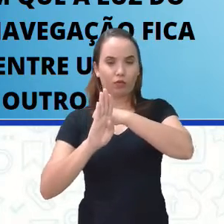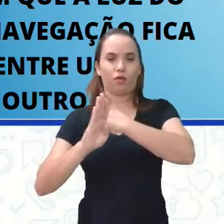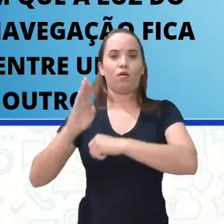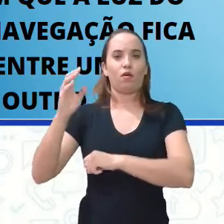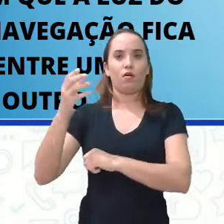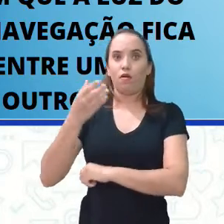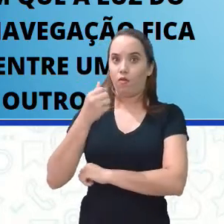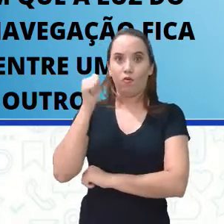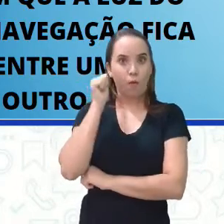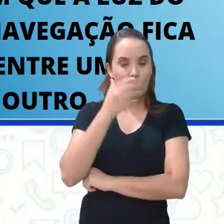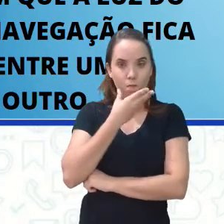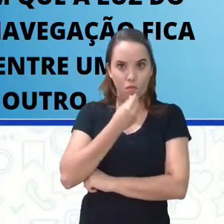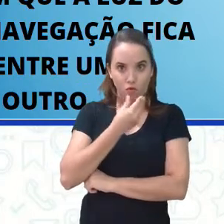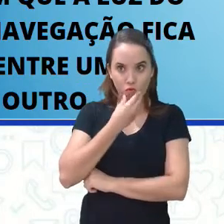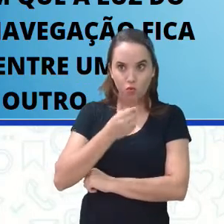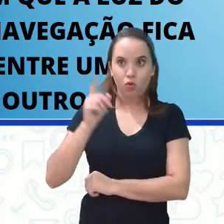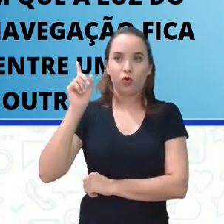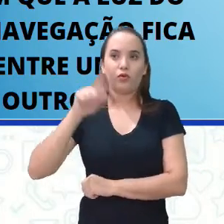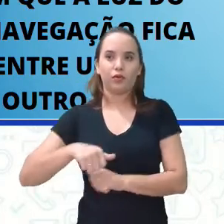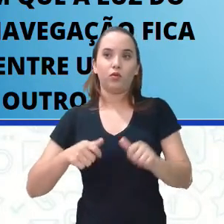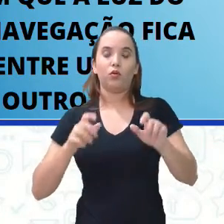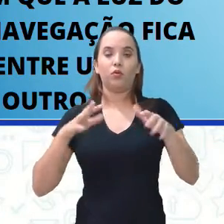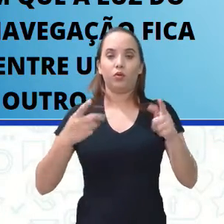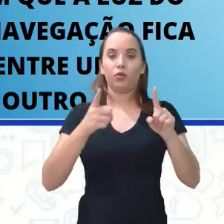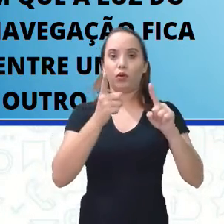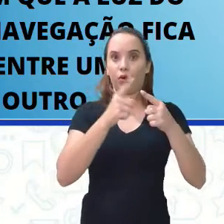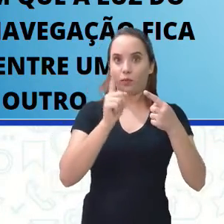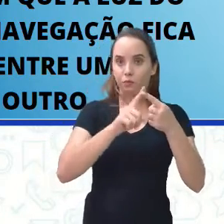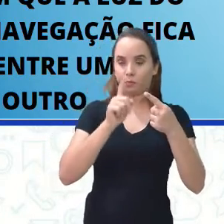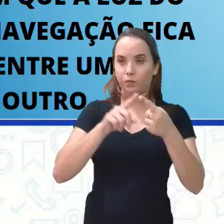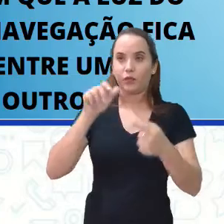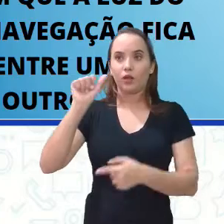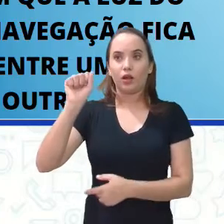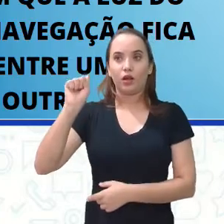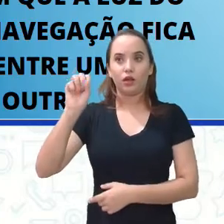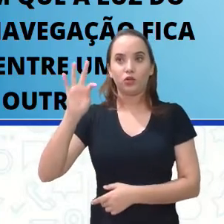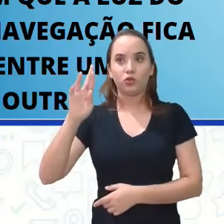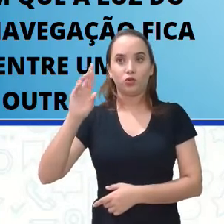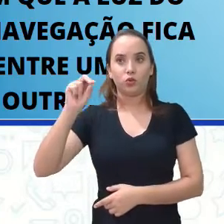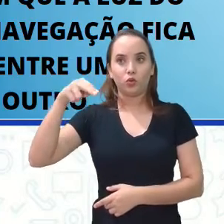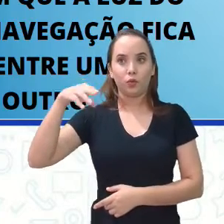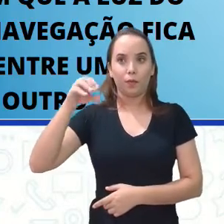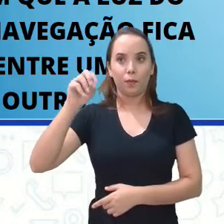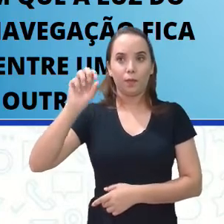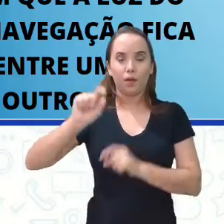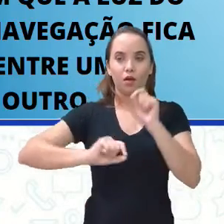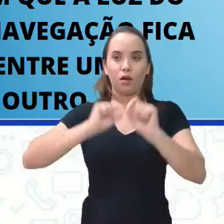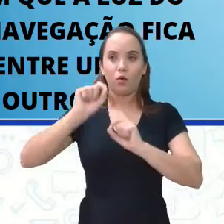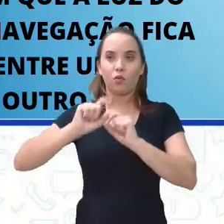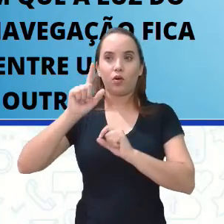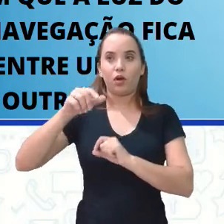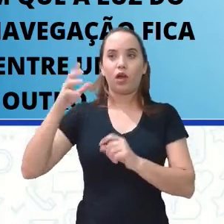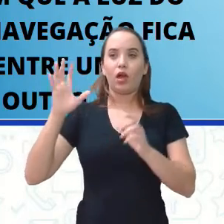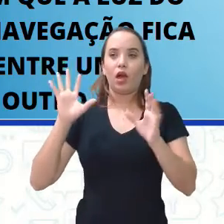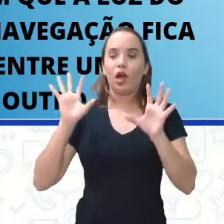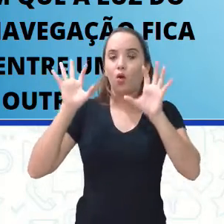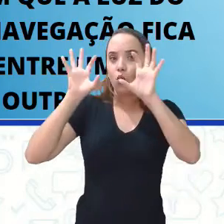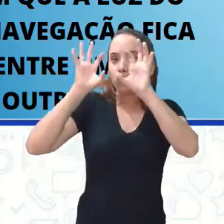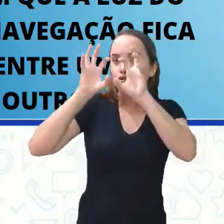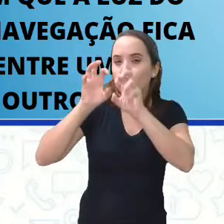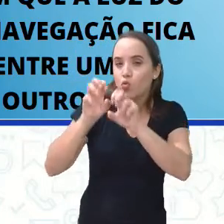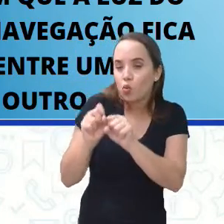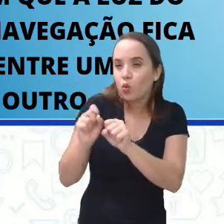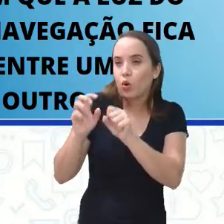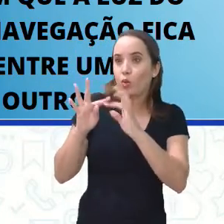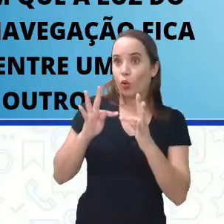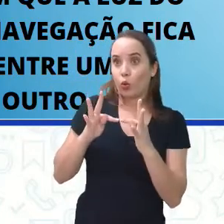em astronomia seria o item 1. O obscurecimento total ou parcial de um astro por outro. Já no 2, que